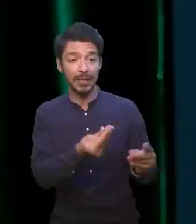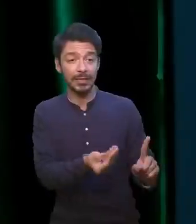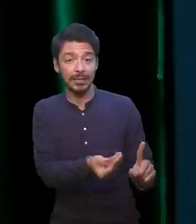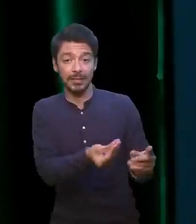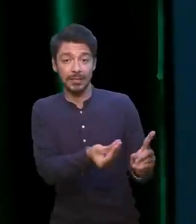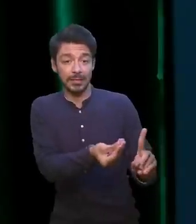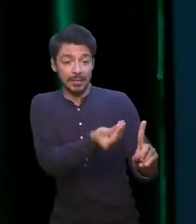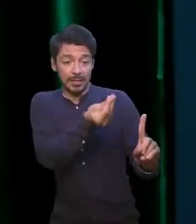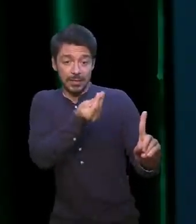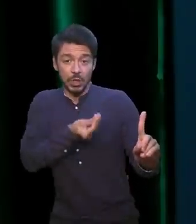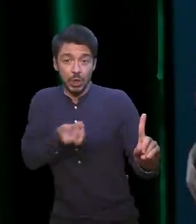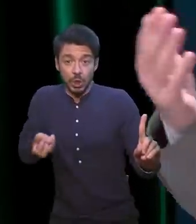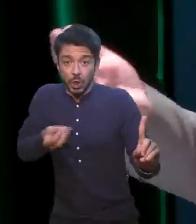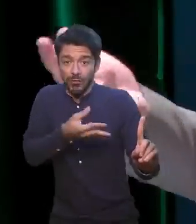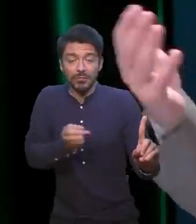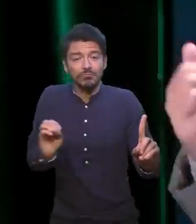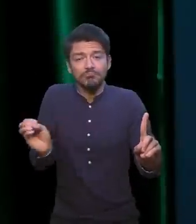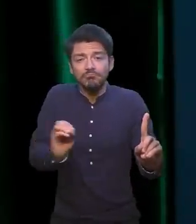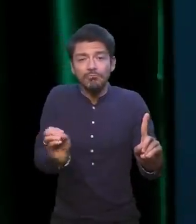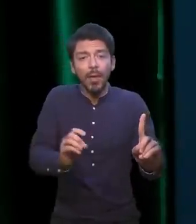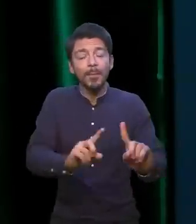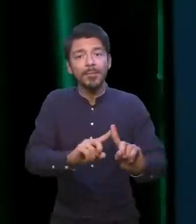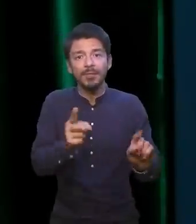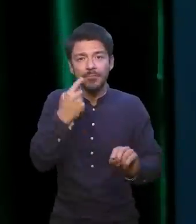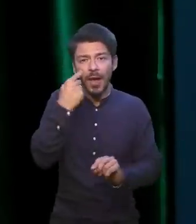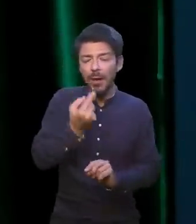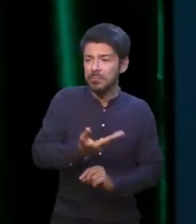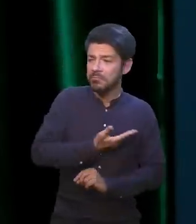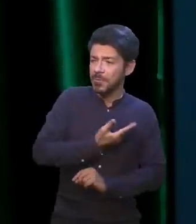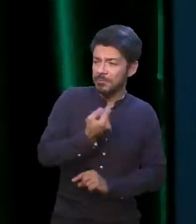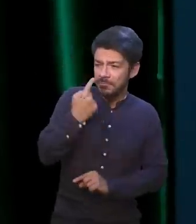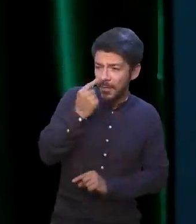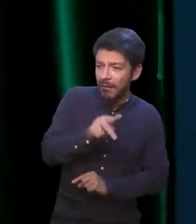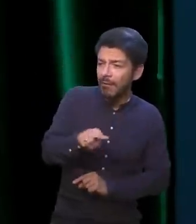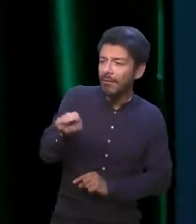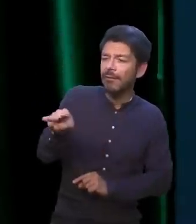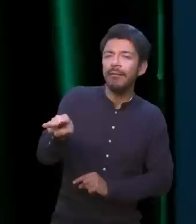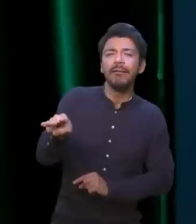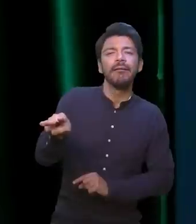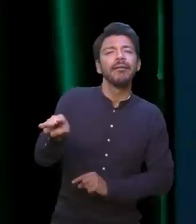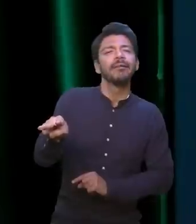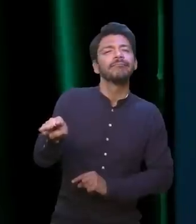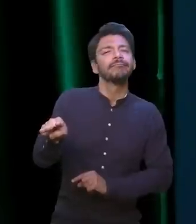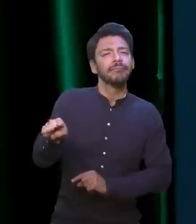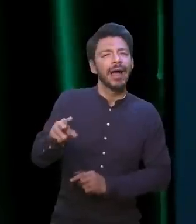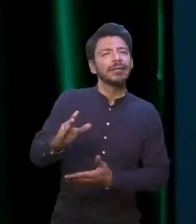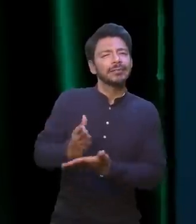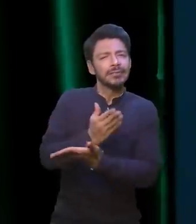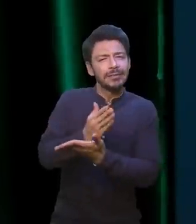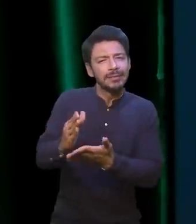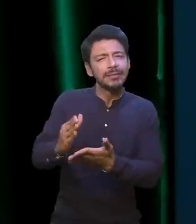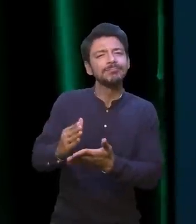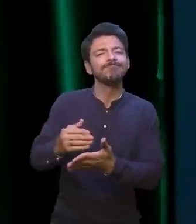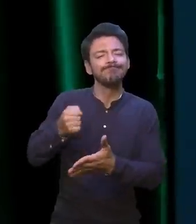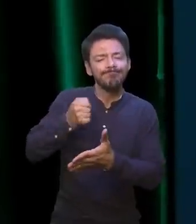oferecer, muitas vezes nós no atendimento, vem um companheiro espírita, a luta é dura. E às vezes são lutas desafiadoras.